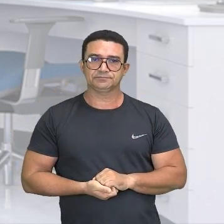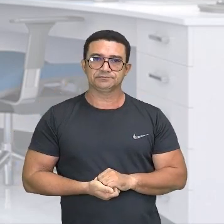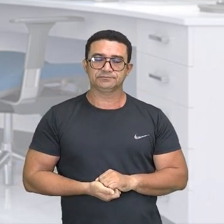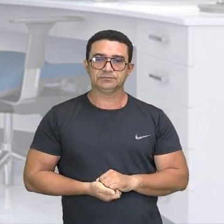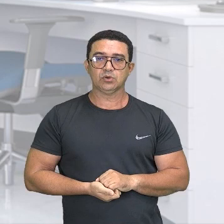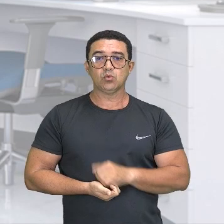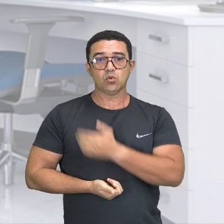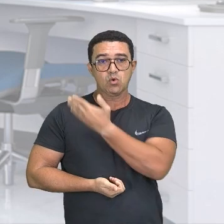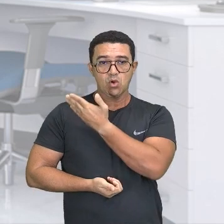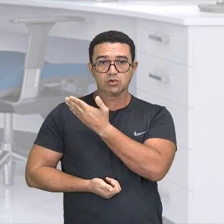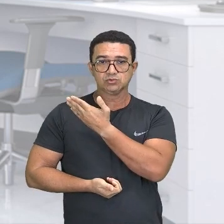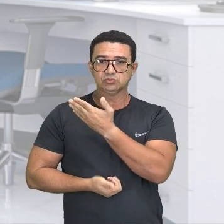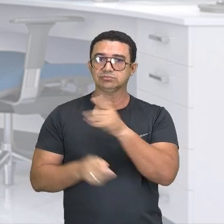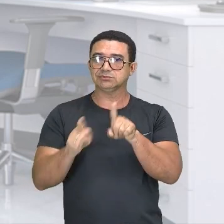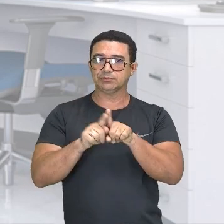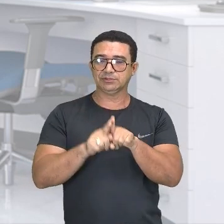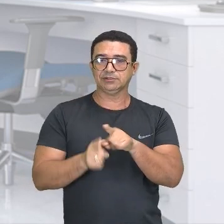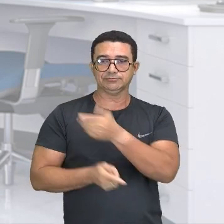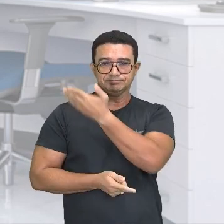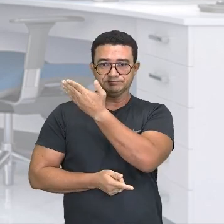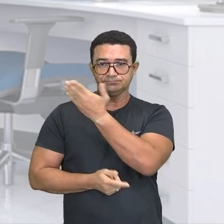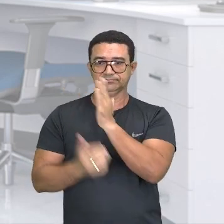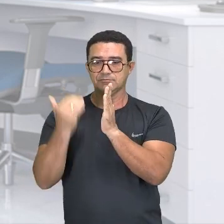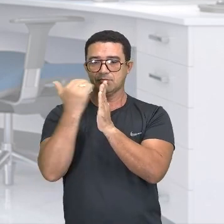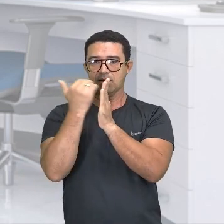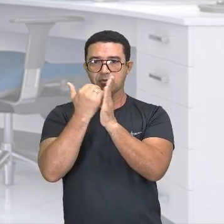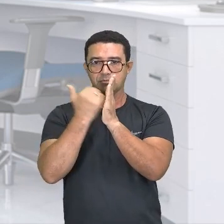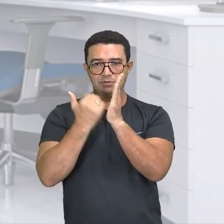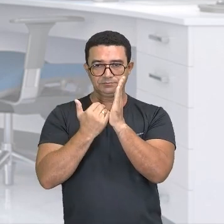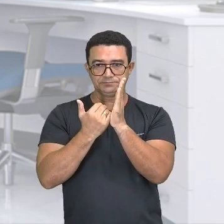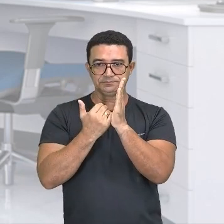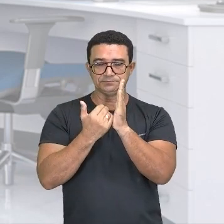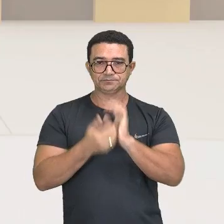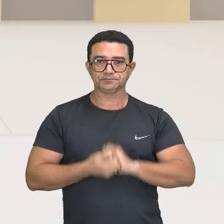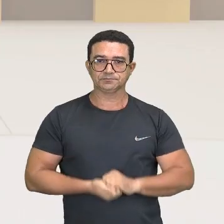partir dos óxidos de enxofre e de nitrogênio.